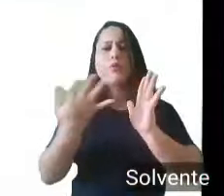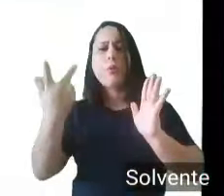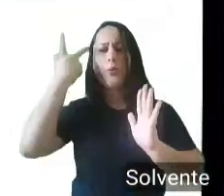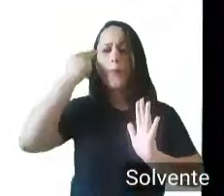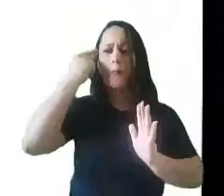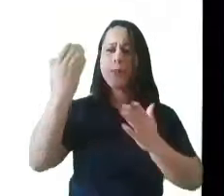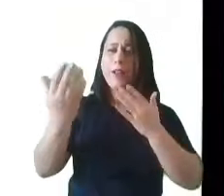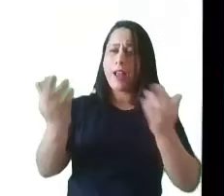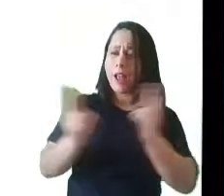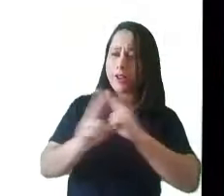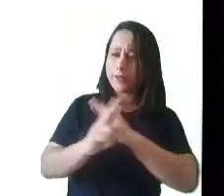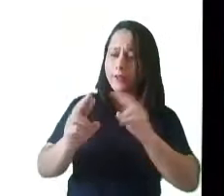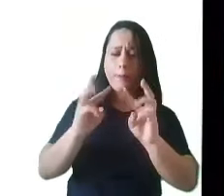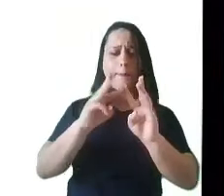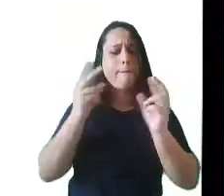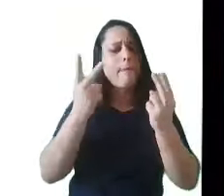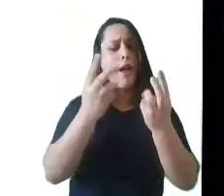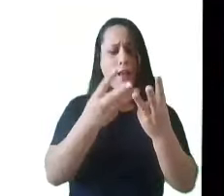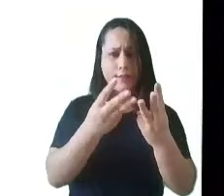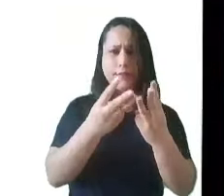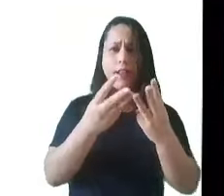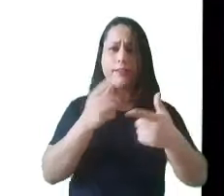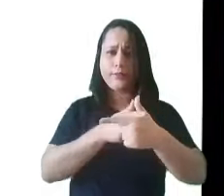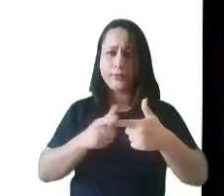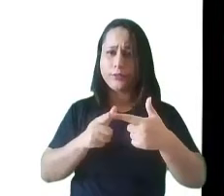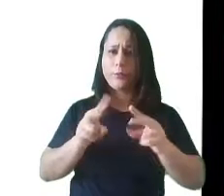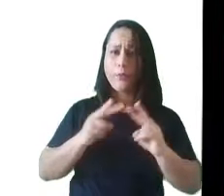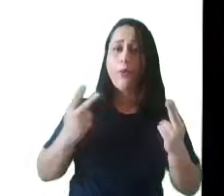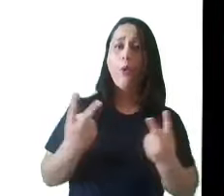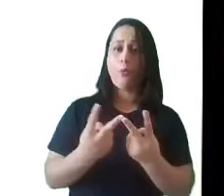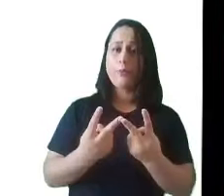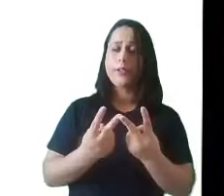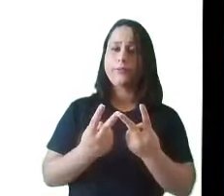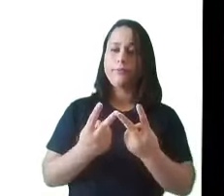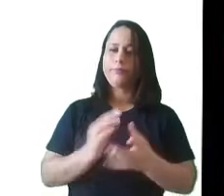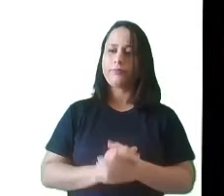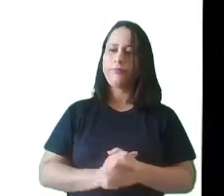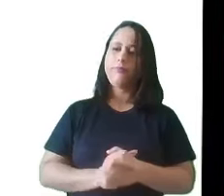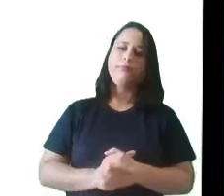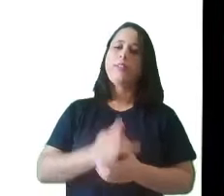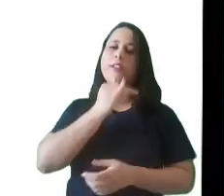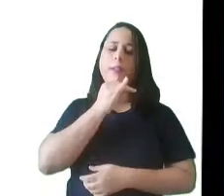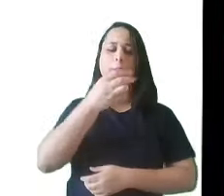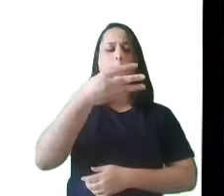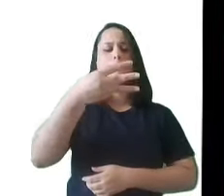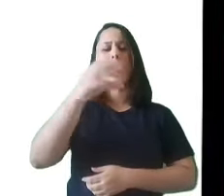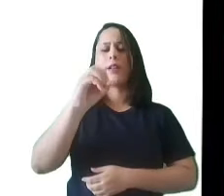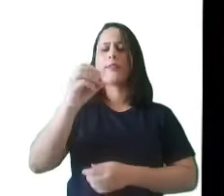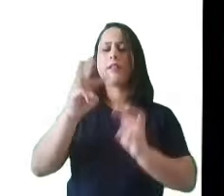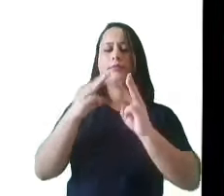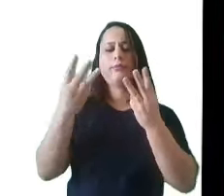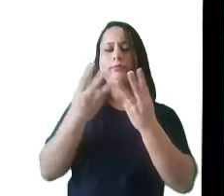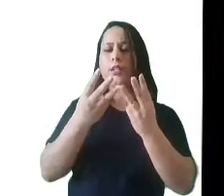A concentração de uma solução é a medida da quantidade de soluto que está presente em uma determinada